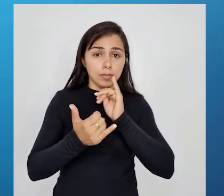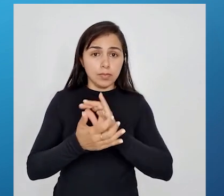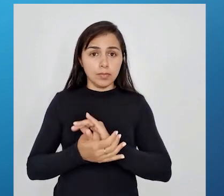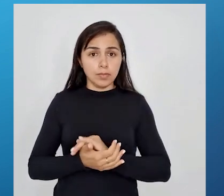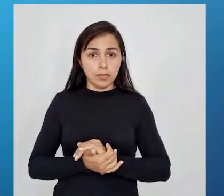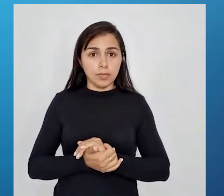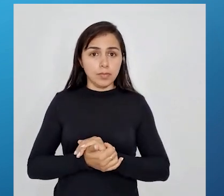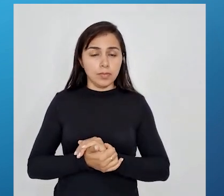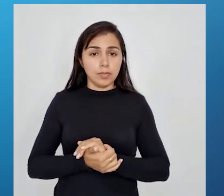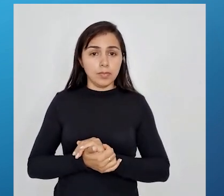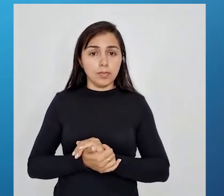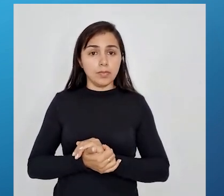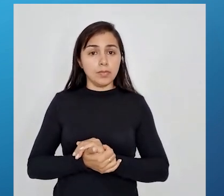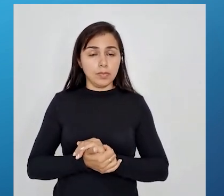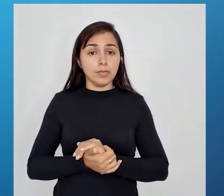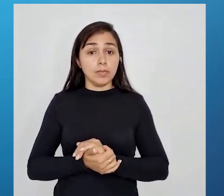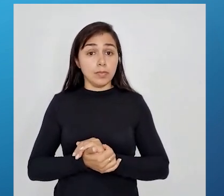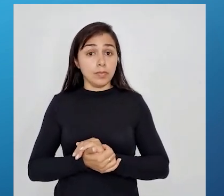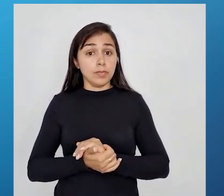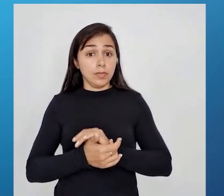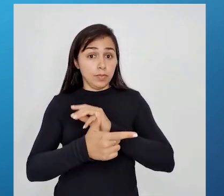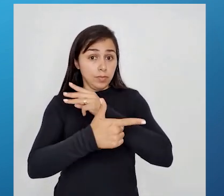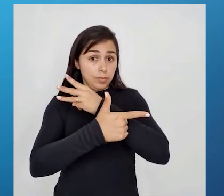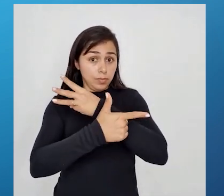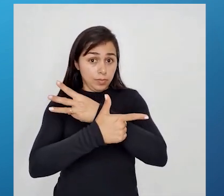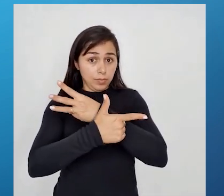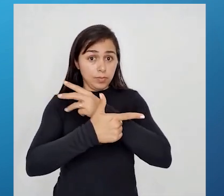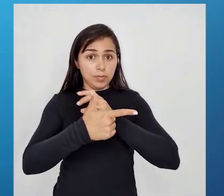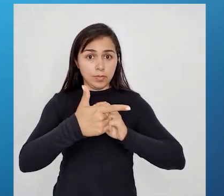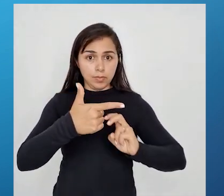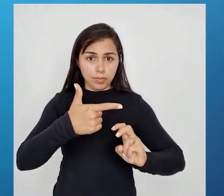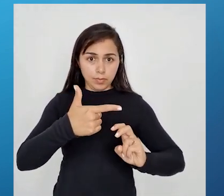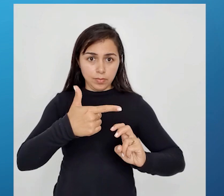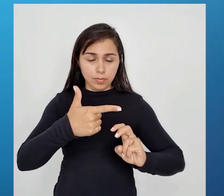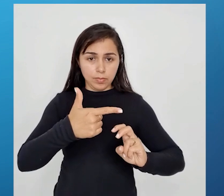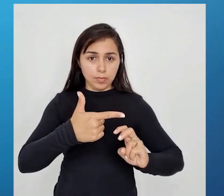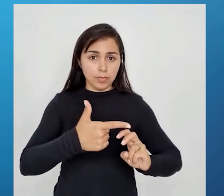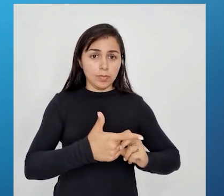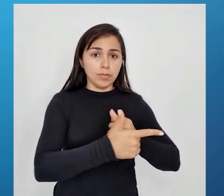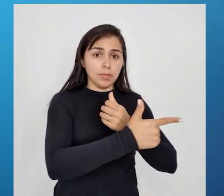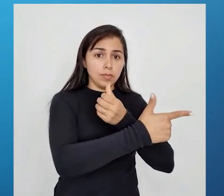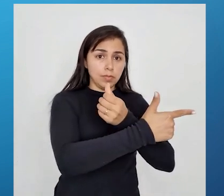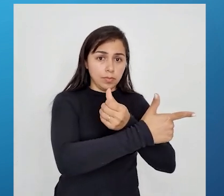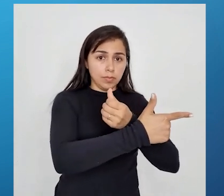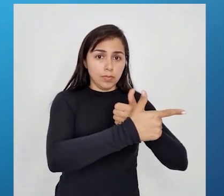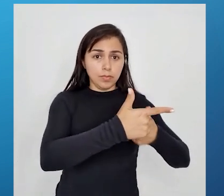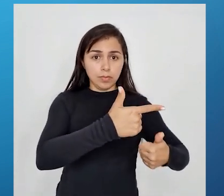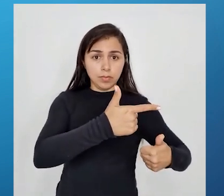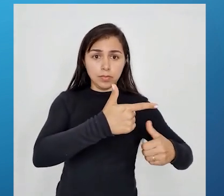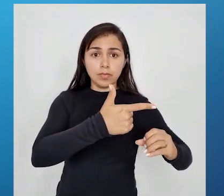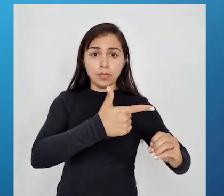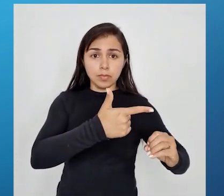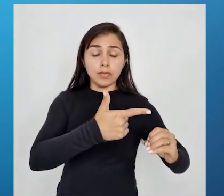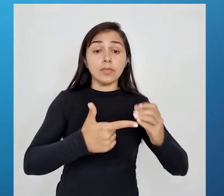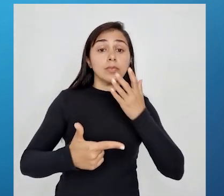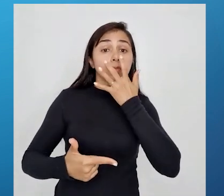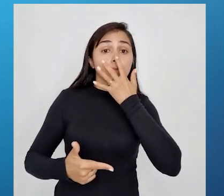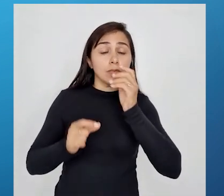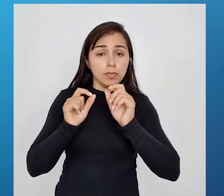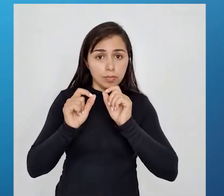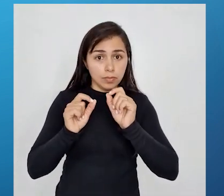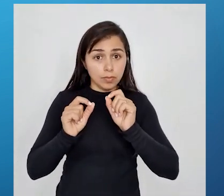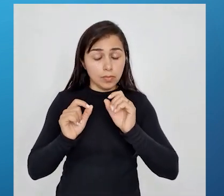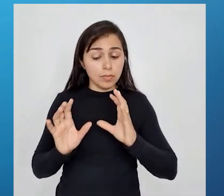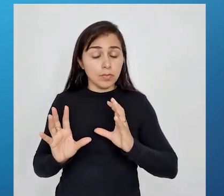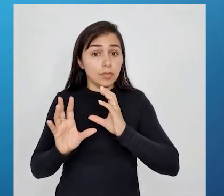atribuir valores numéricos 3 e 5, e aqui eu atribuir 6 e 10, você observa que quando, digamos assim,